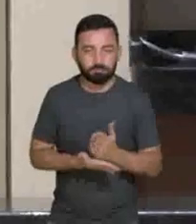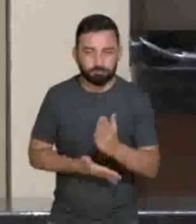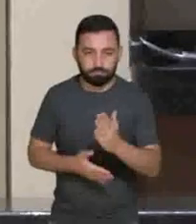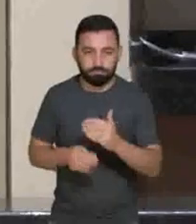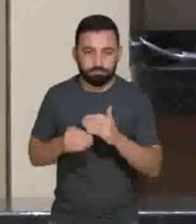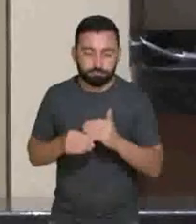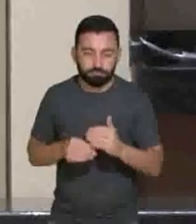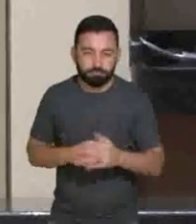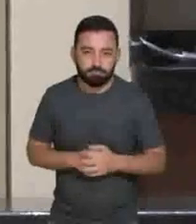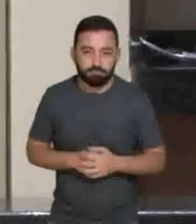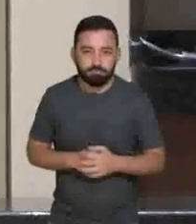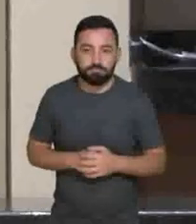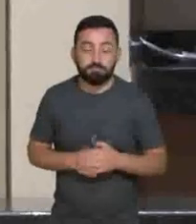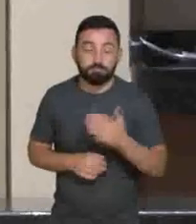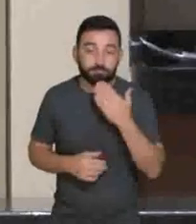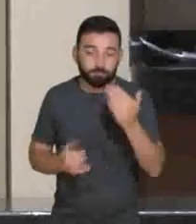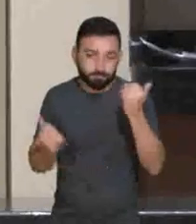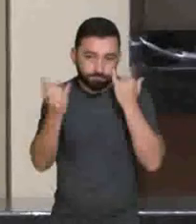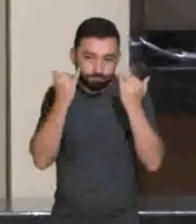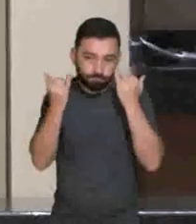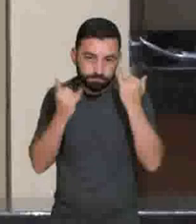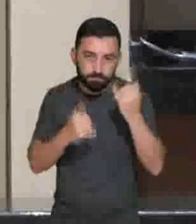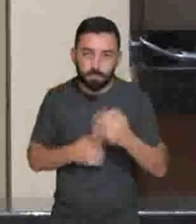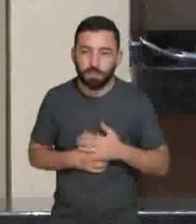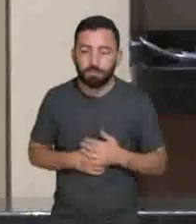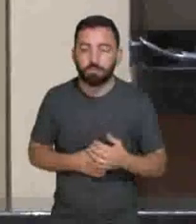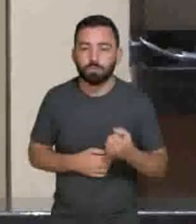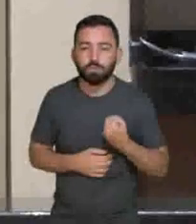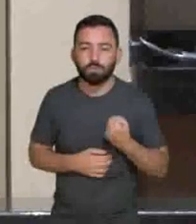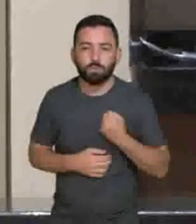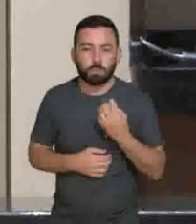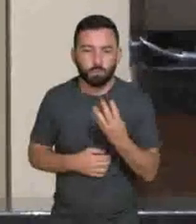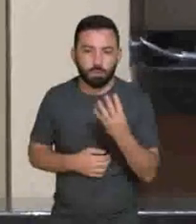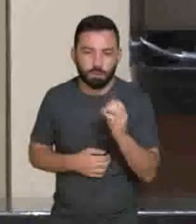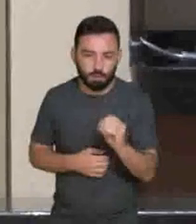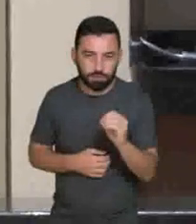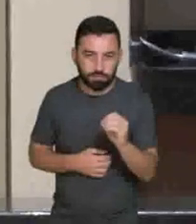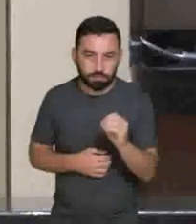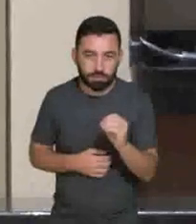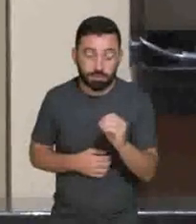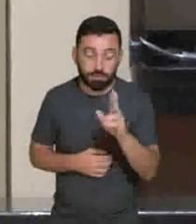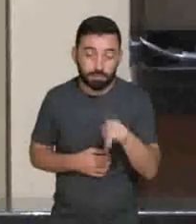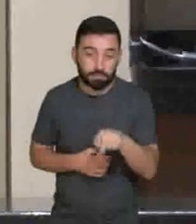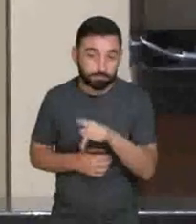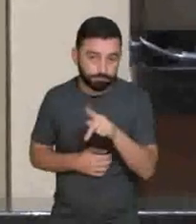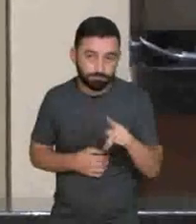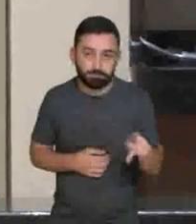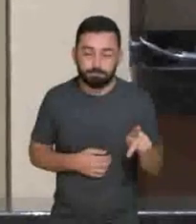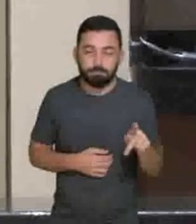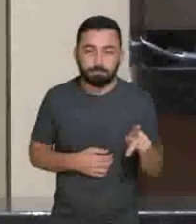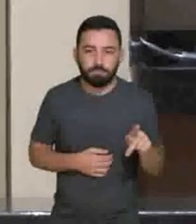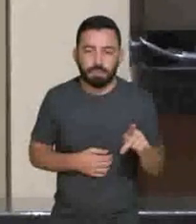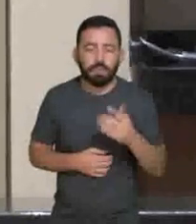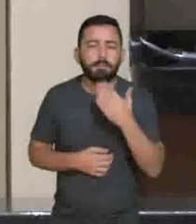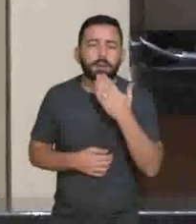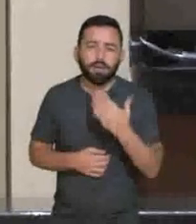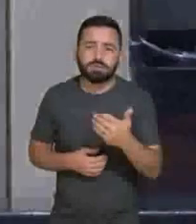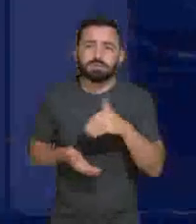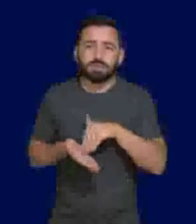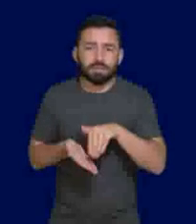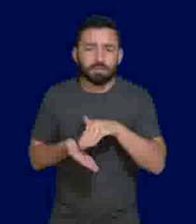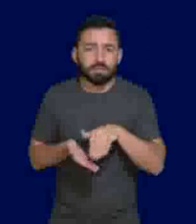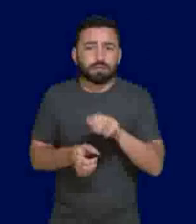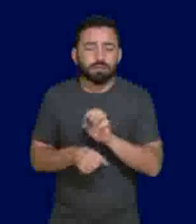por unanimidade. Pedidos de informação. Pedido de informação 40, autoria, deputado Padre Pedro Baldiceira. Solicitando ao secretário de